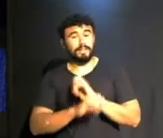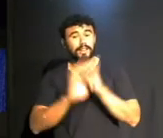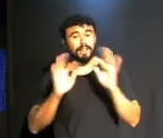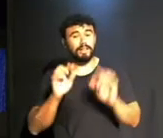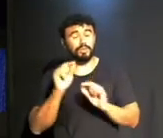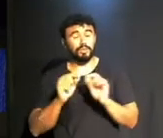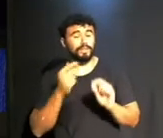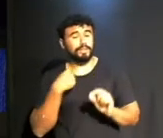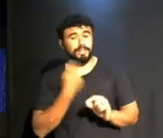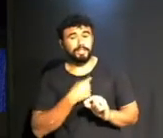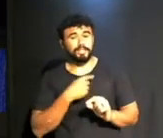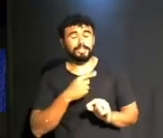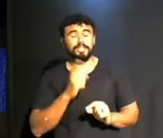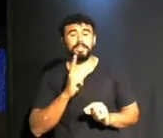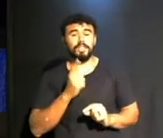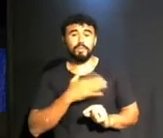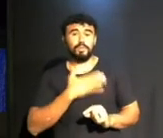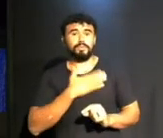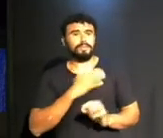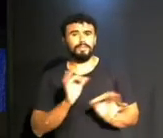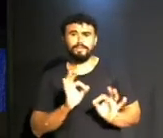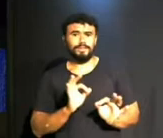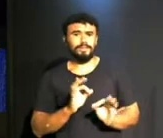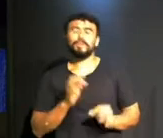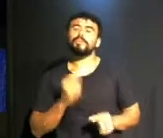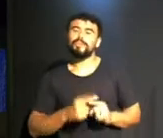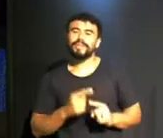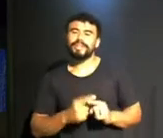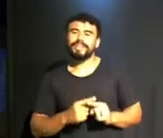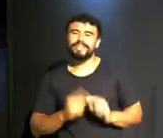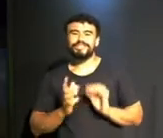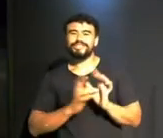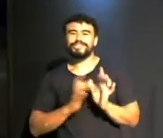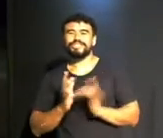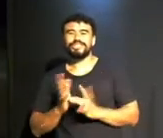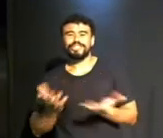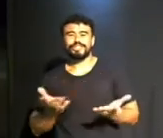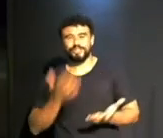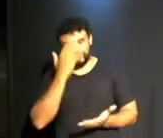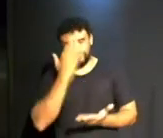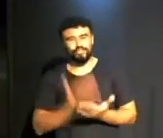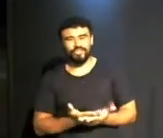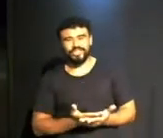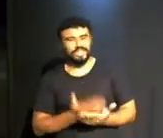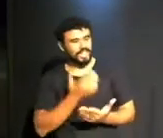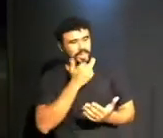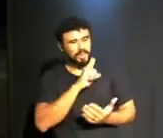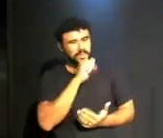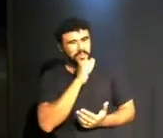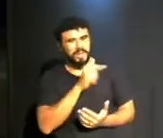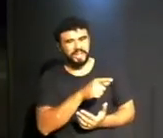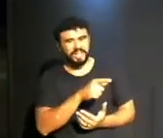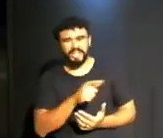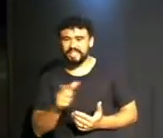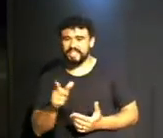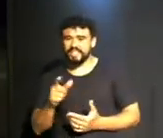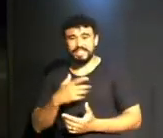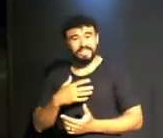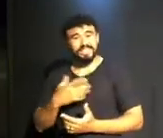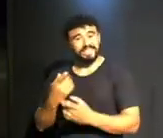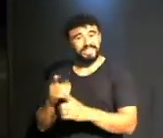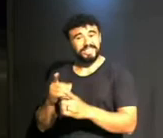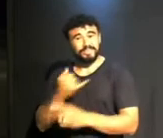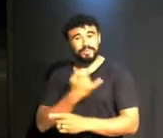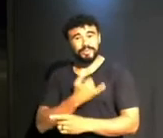e não nos surpreende a versão de Jesus de confiar a sua mãe é o seu discípulo amado e confiar o seu discípulo